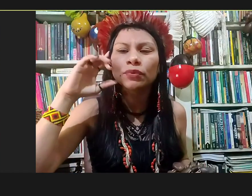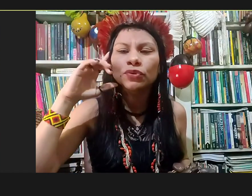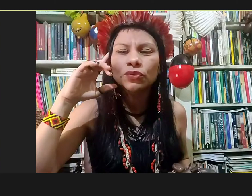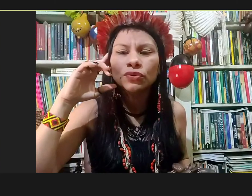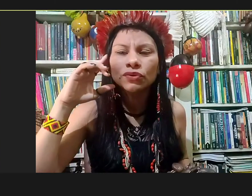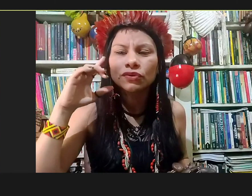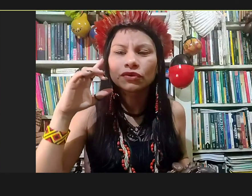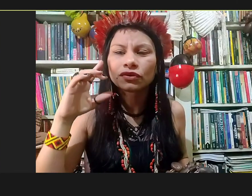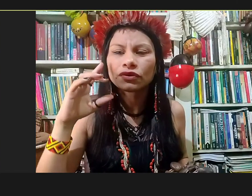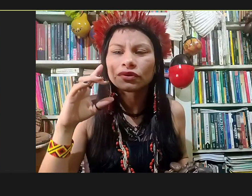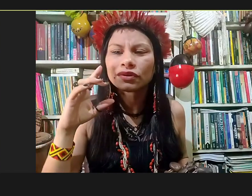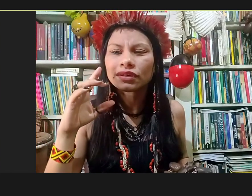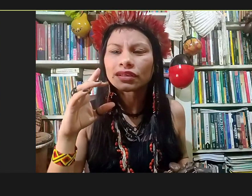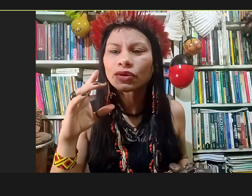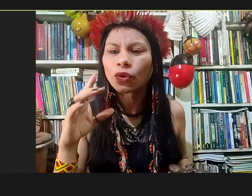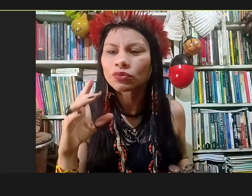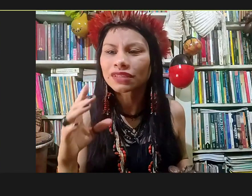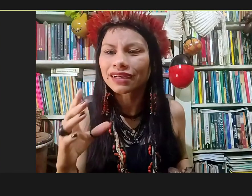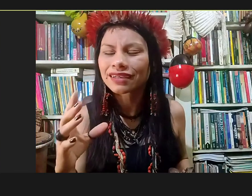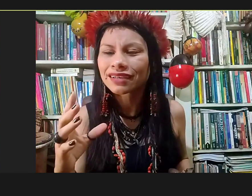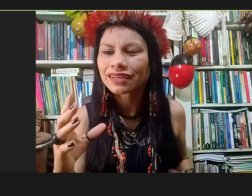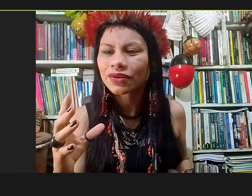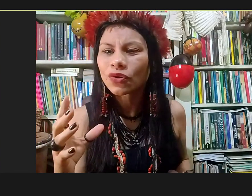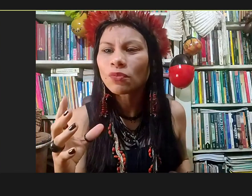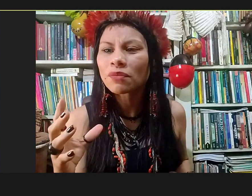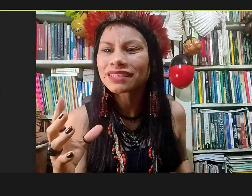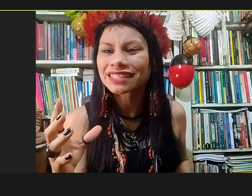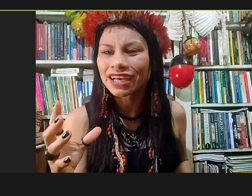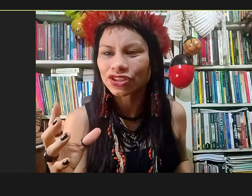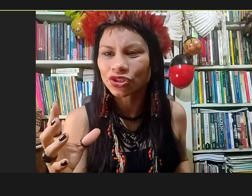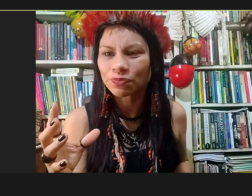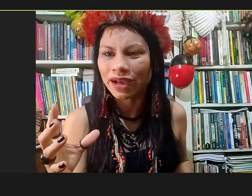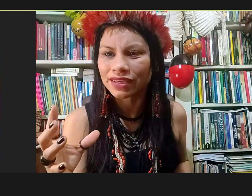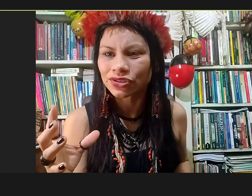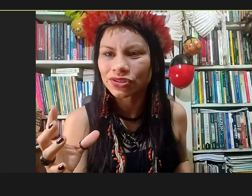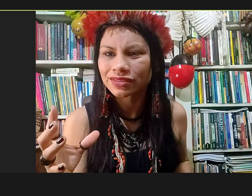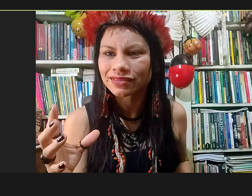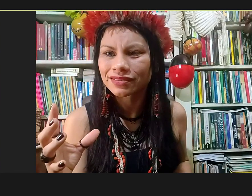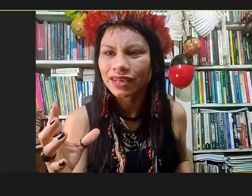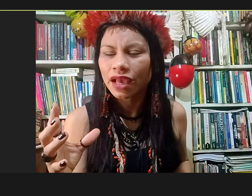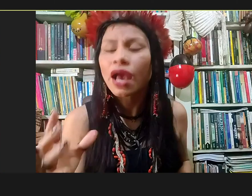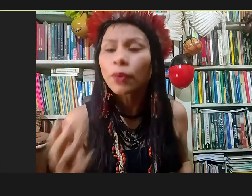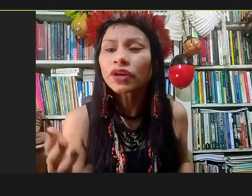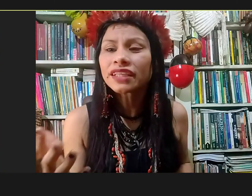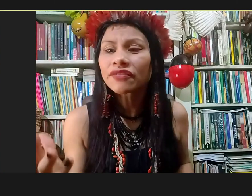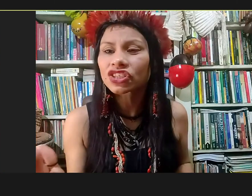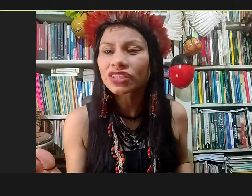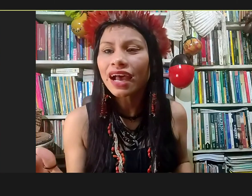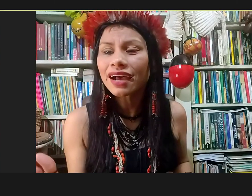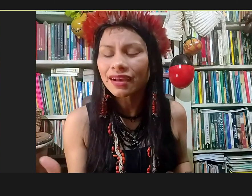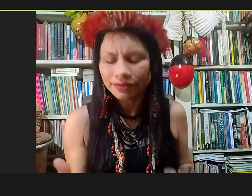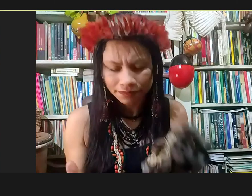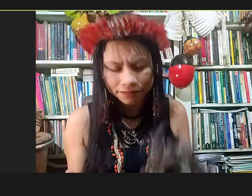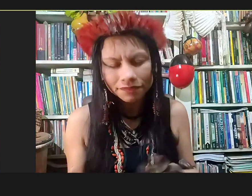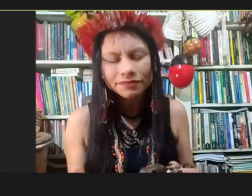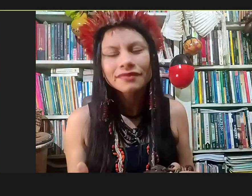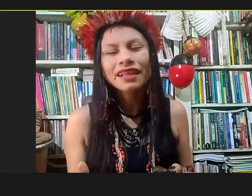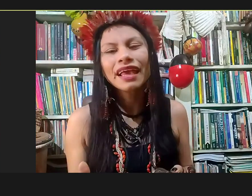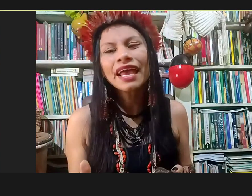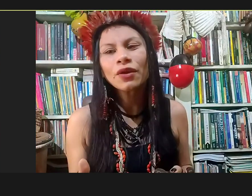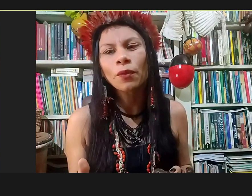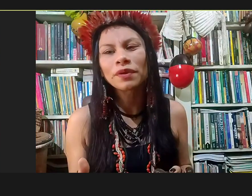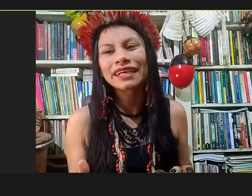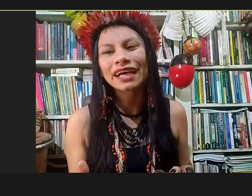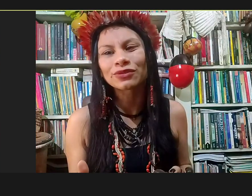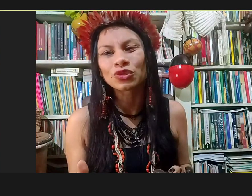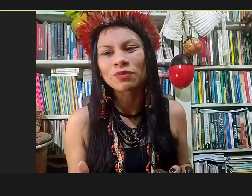do Irapuru, que conta uma mensagem de paz. Porque devastar